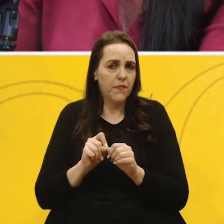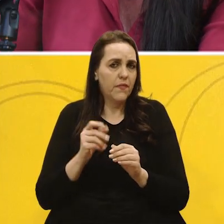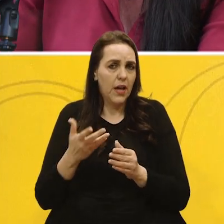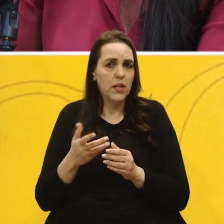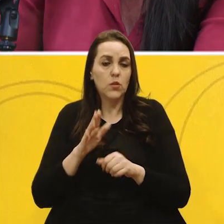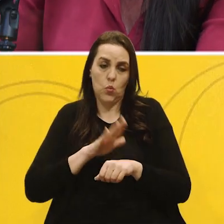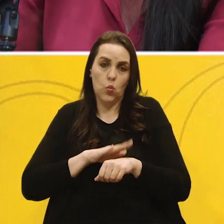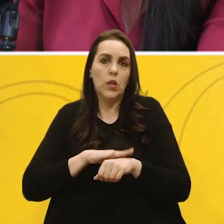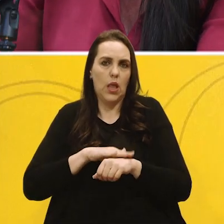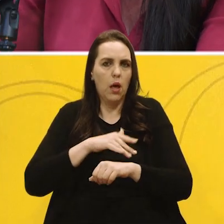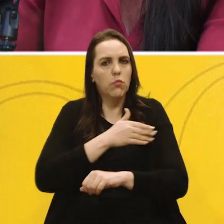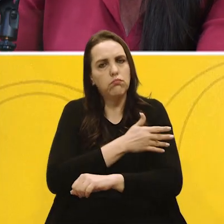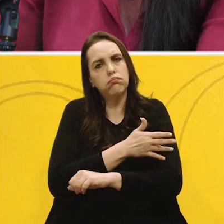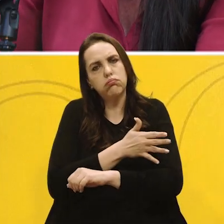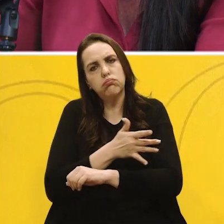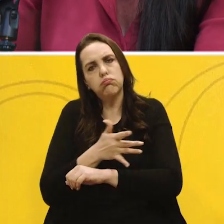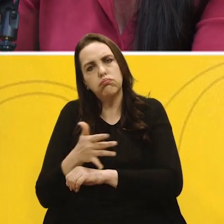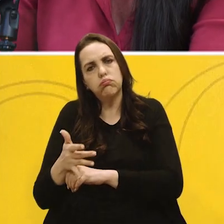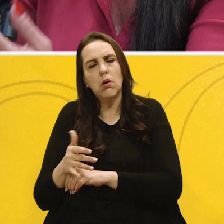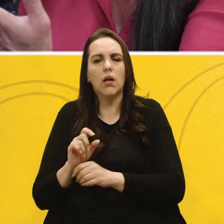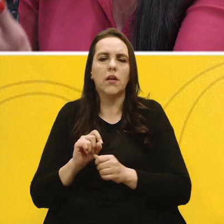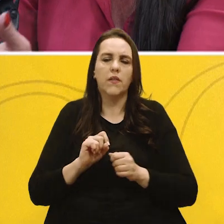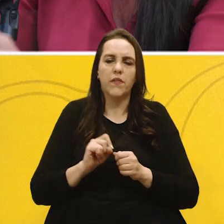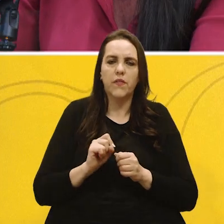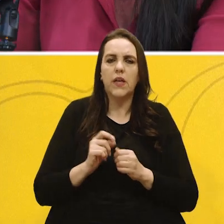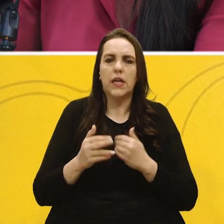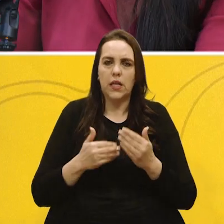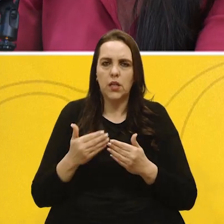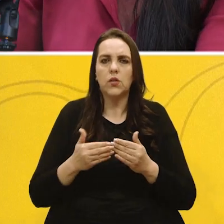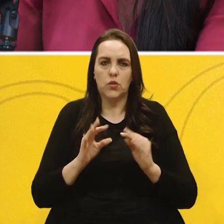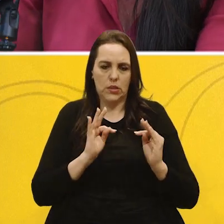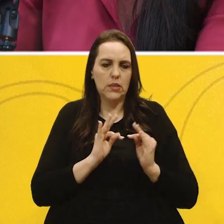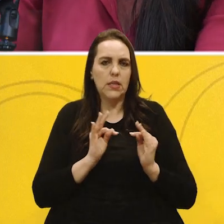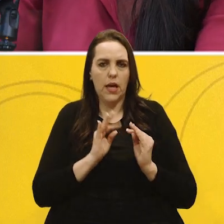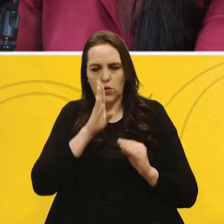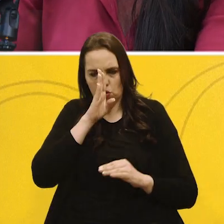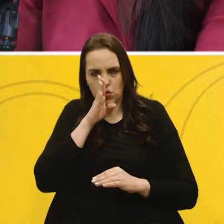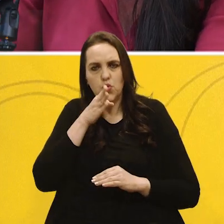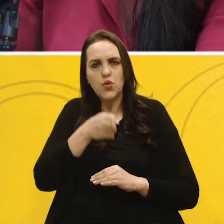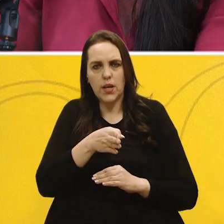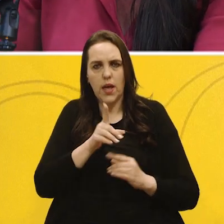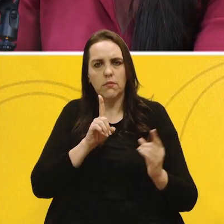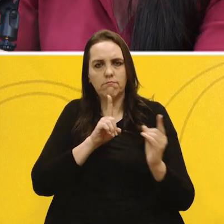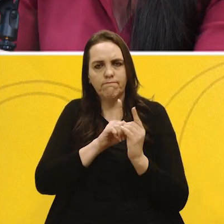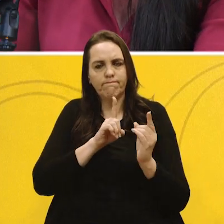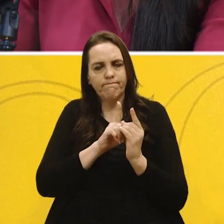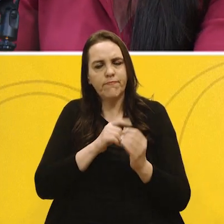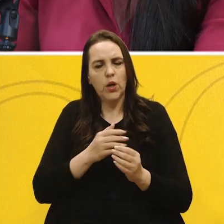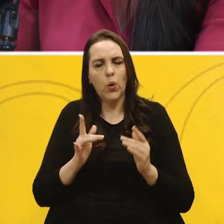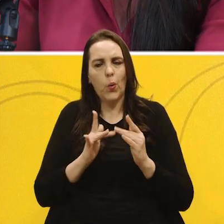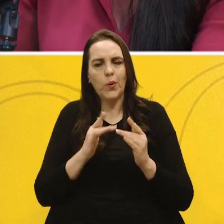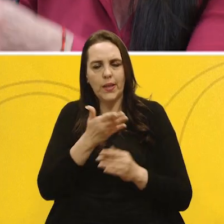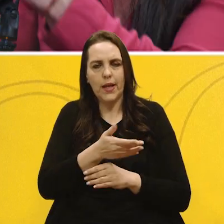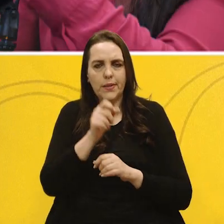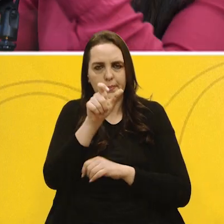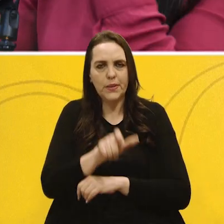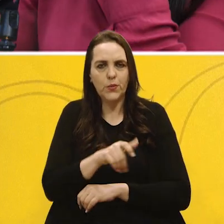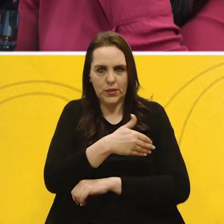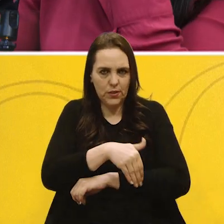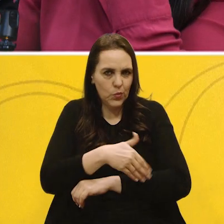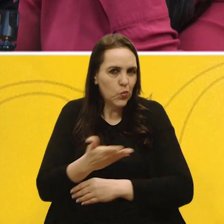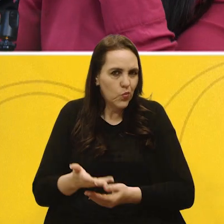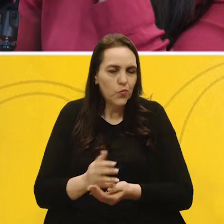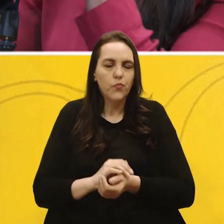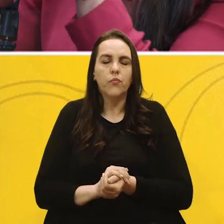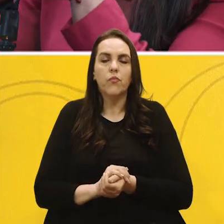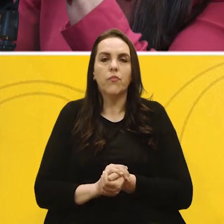com um tempo, né, Wagner, que são feitos pelos técnicos diretamente. Aí a gente